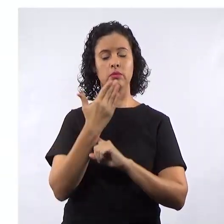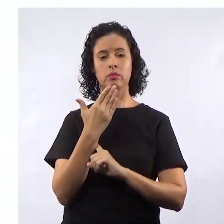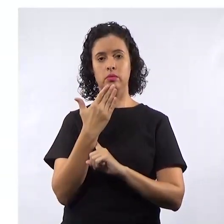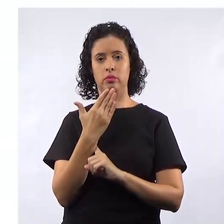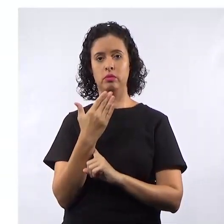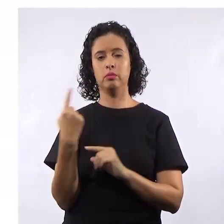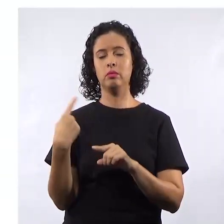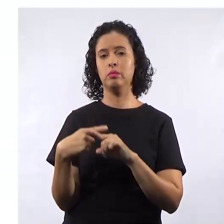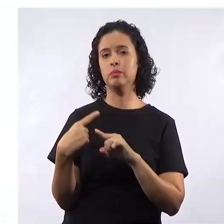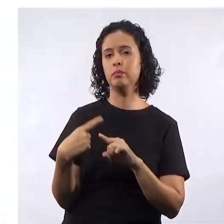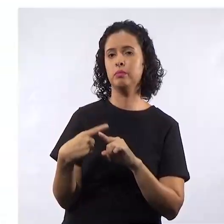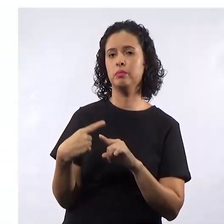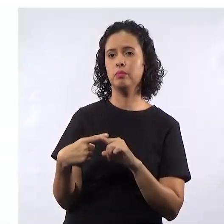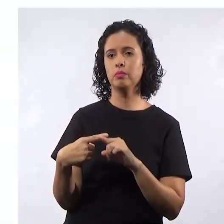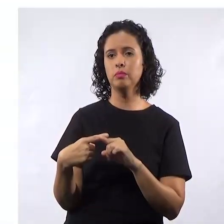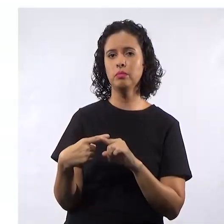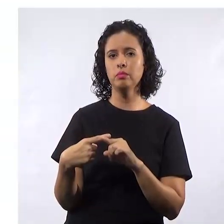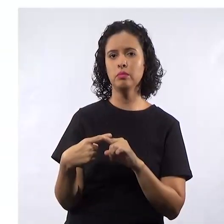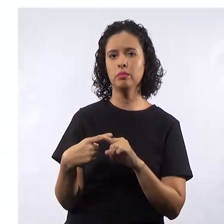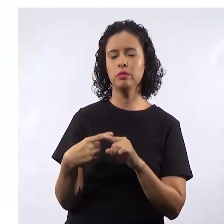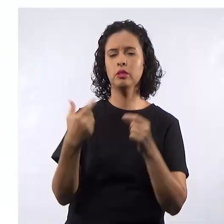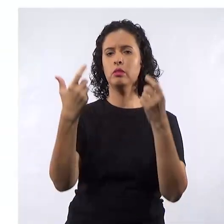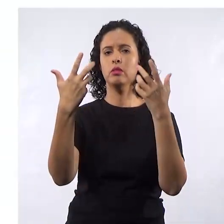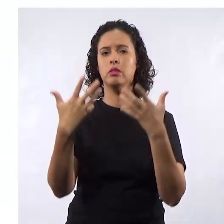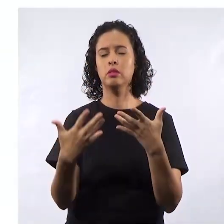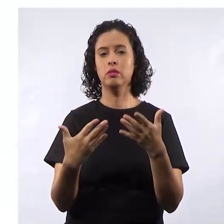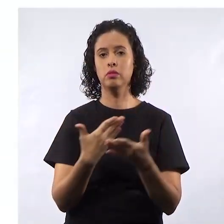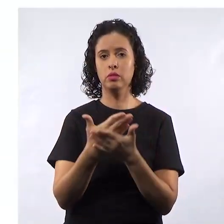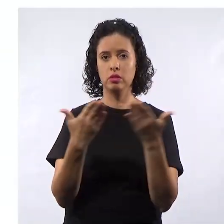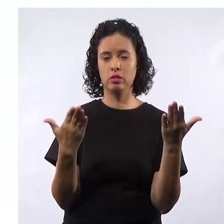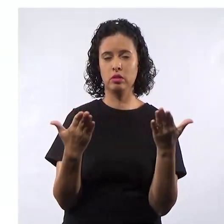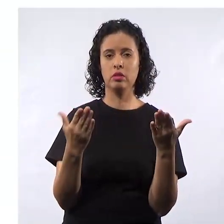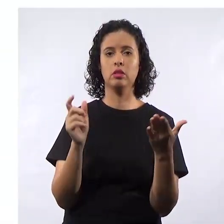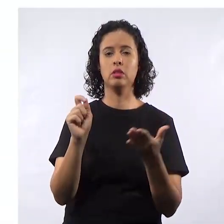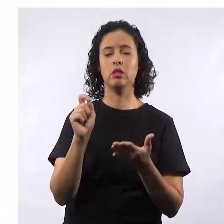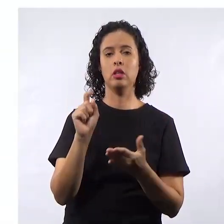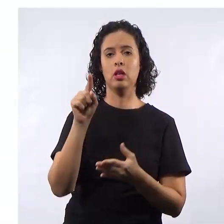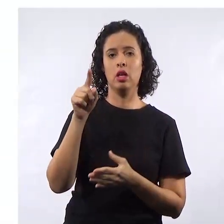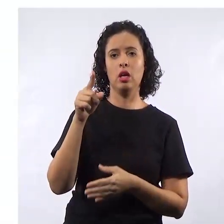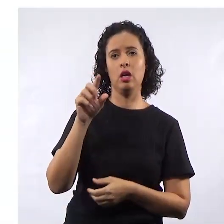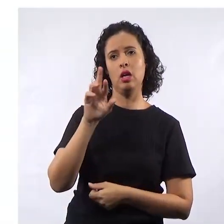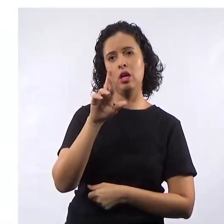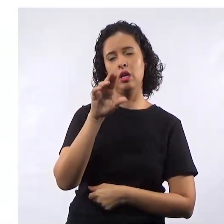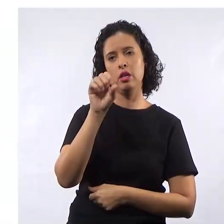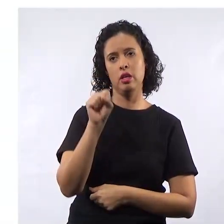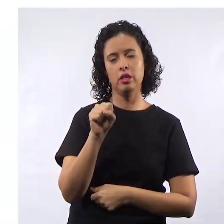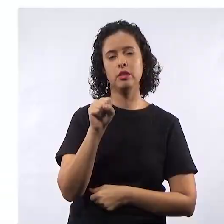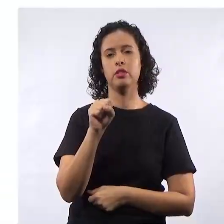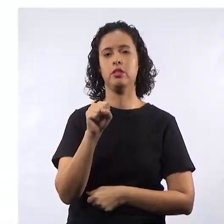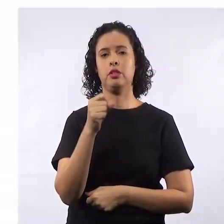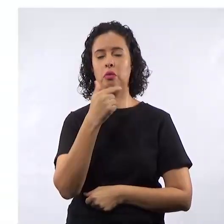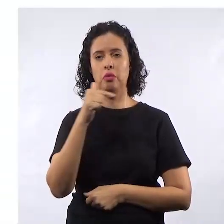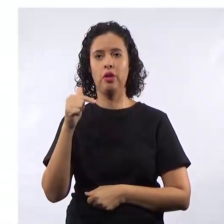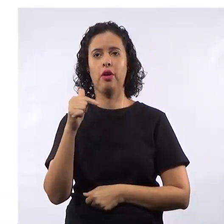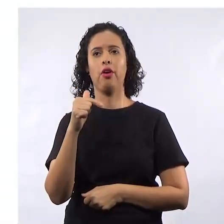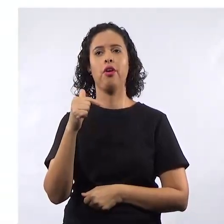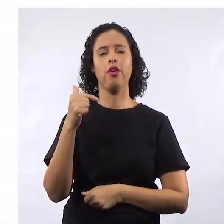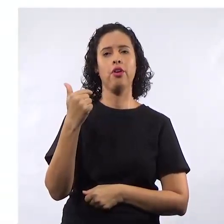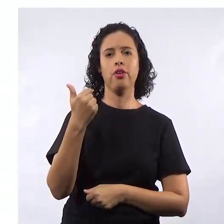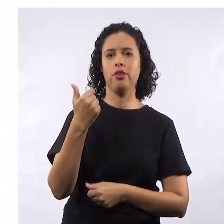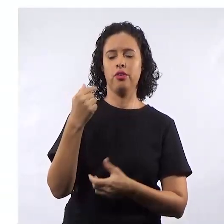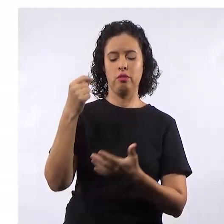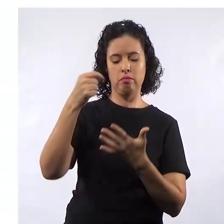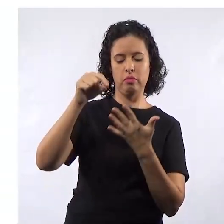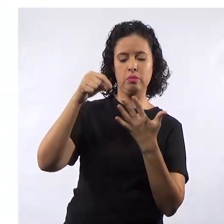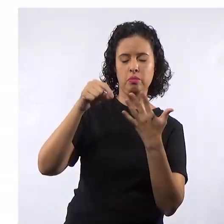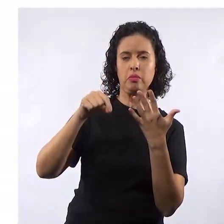estar favorecendo para falar, seu juiz, eu não faça isso, porque ó, lá no Rio Grande do Sul não fizeram, lá no TJ de São Paulo não fizeram,